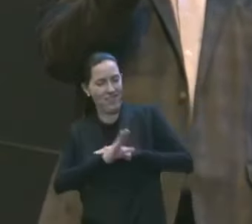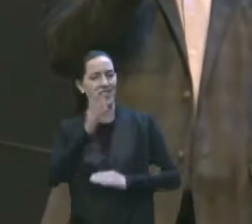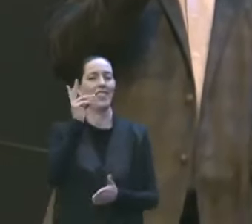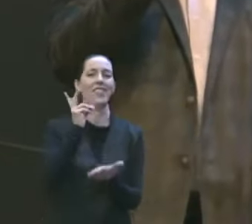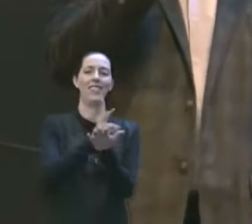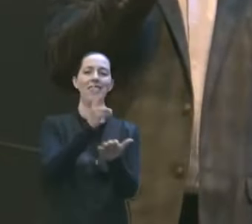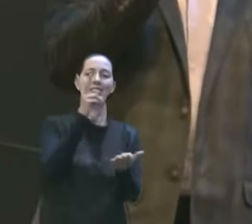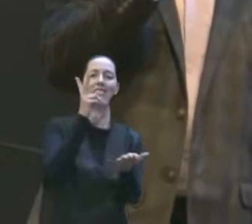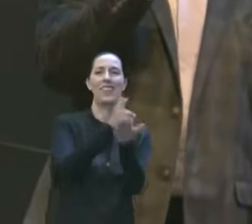Fica,